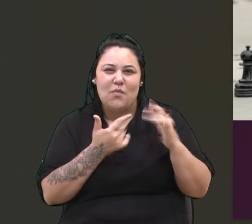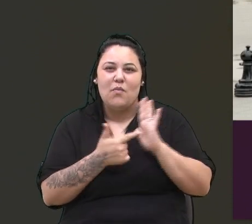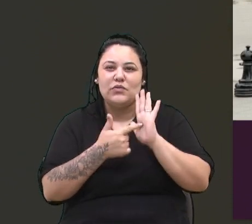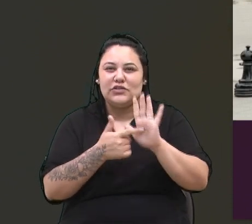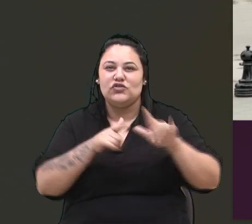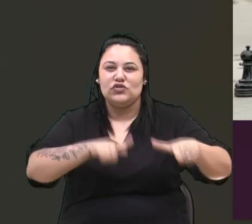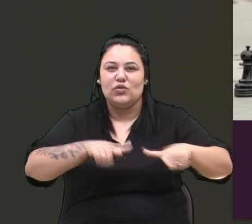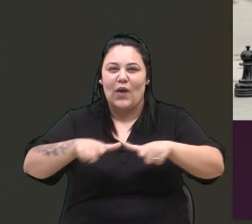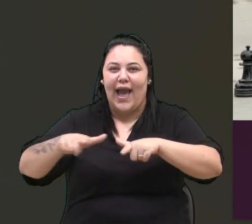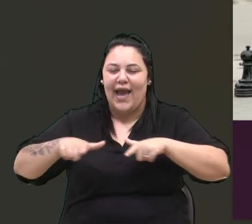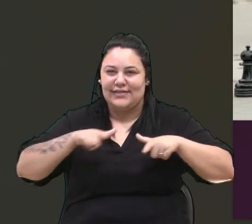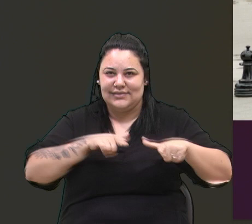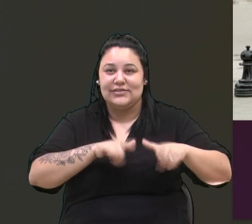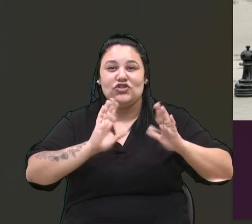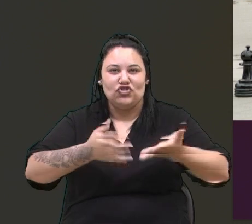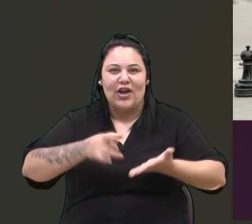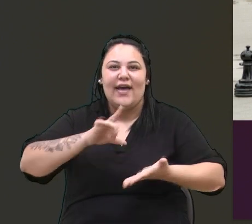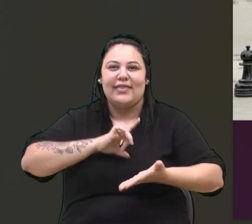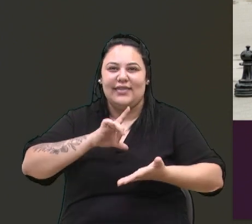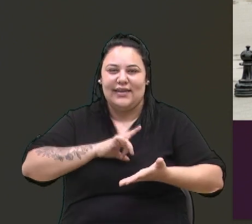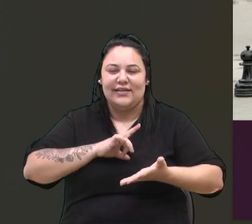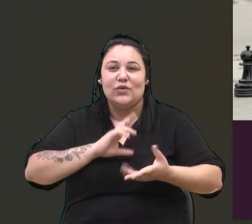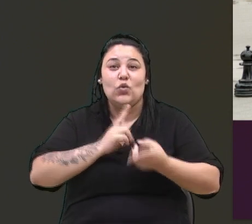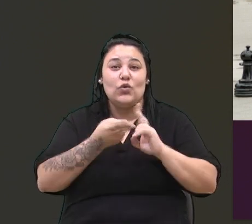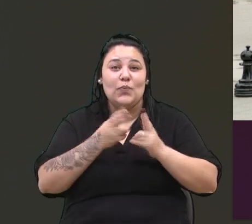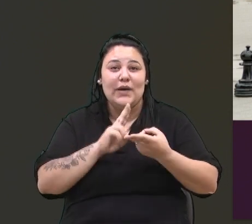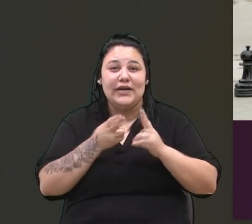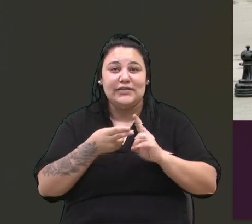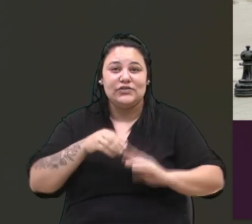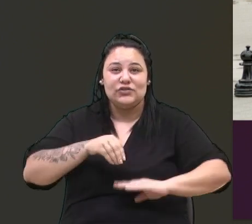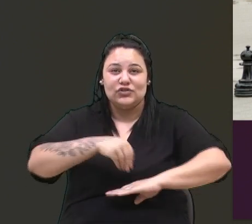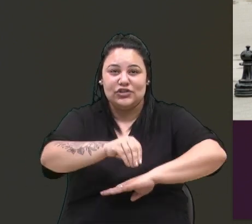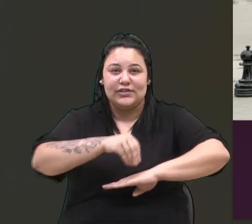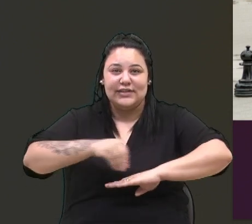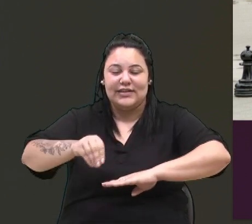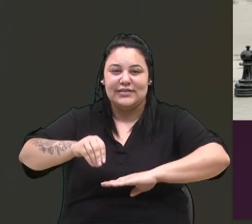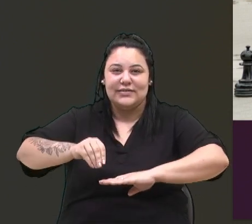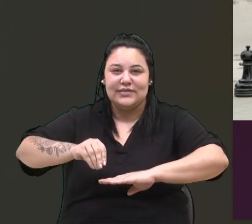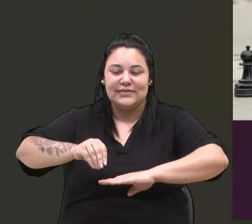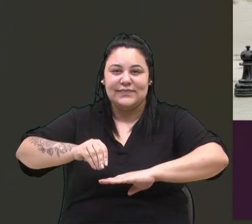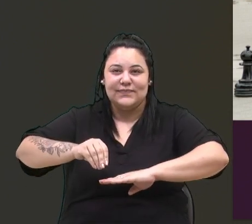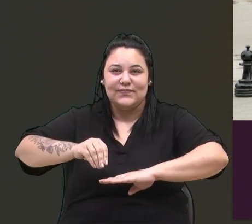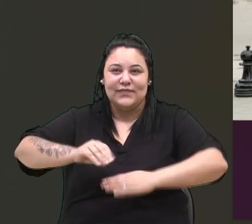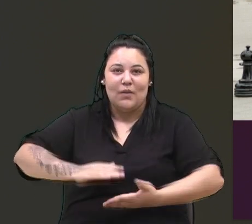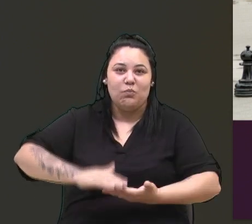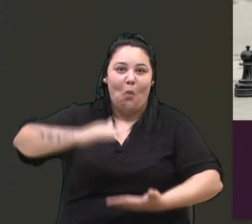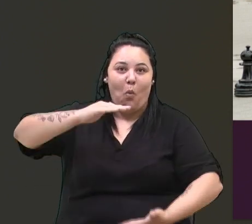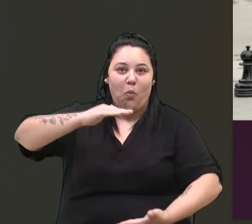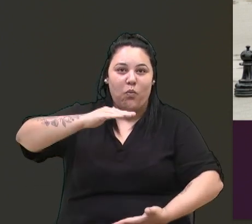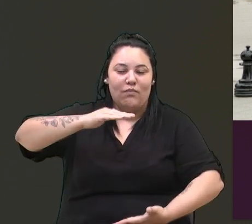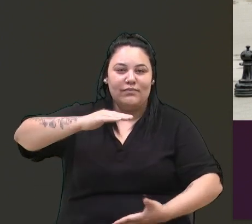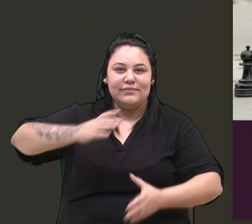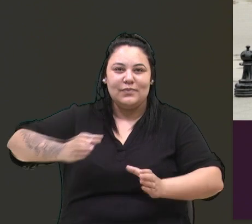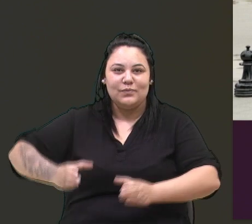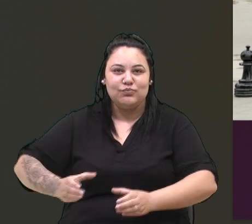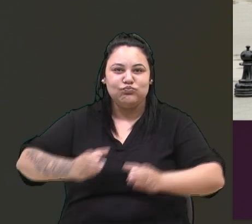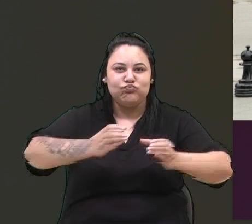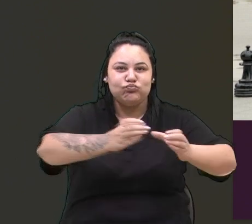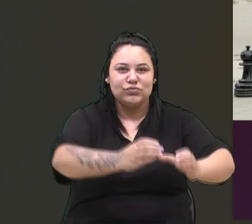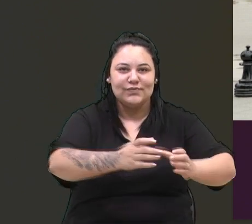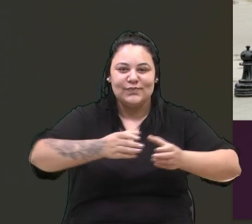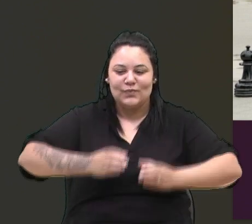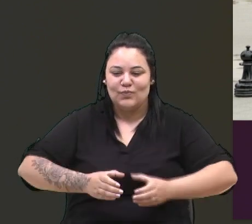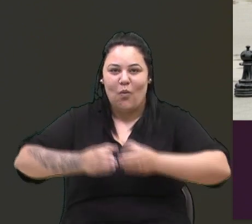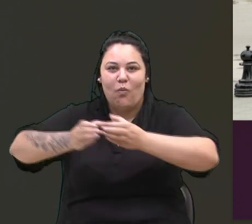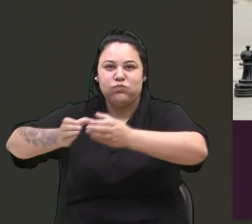lugares onde tem o xadrez urbano, que tem o xadrez gigante, com peças grandes, onde as pessoas